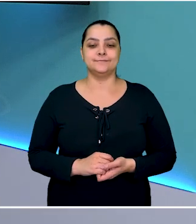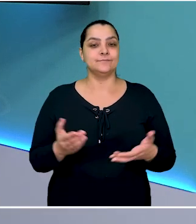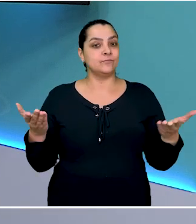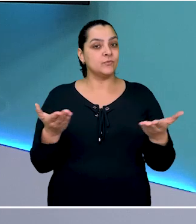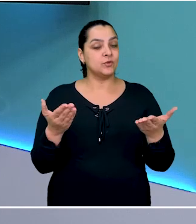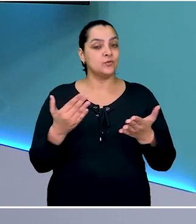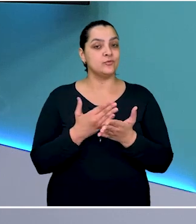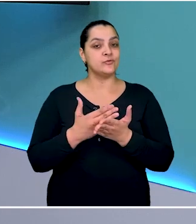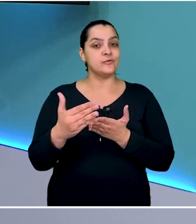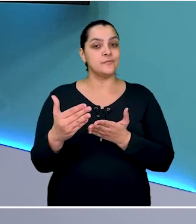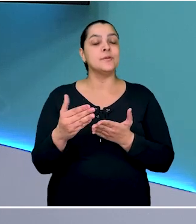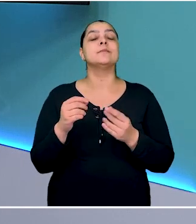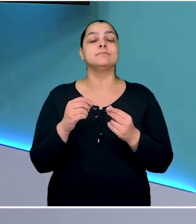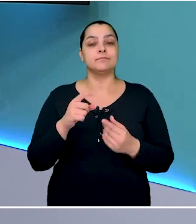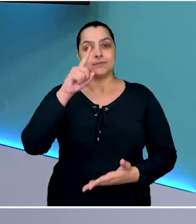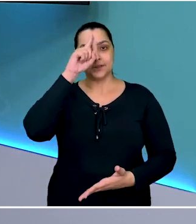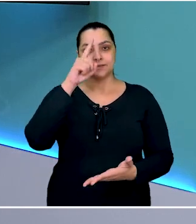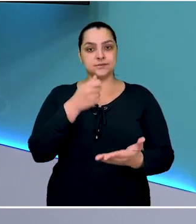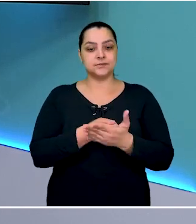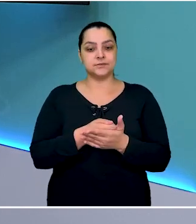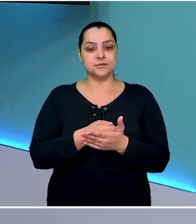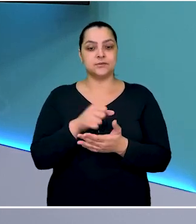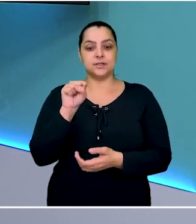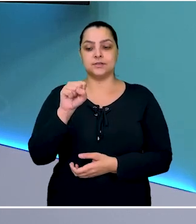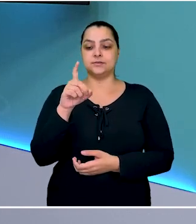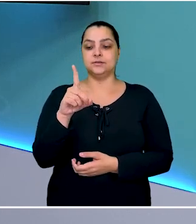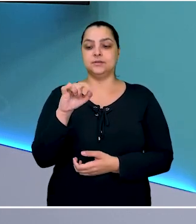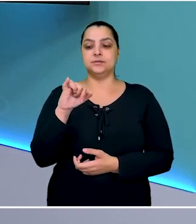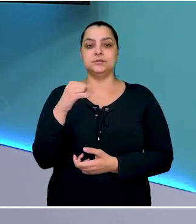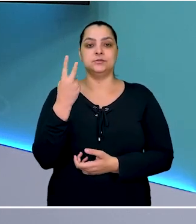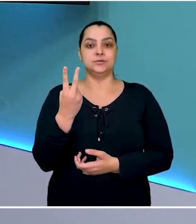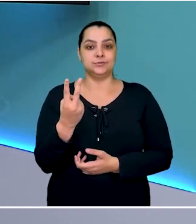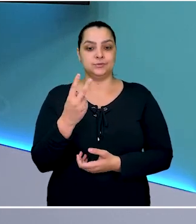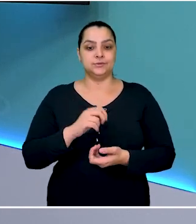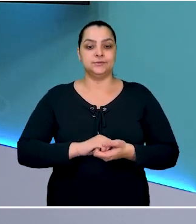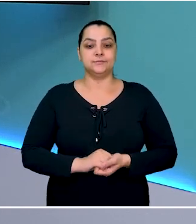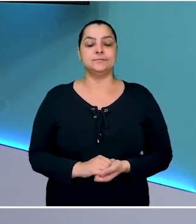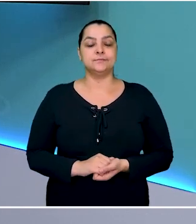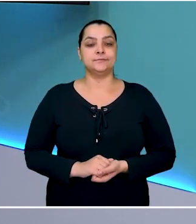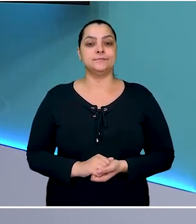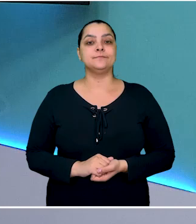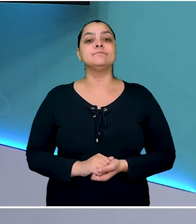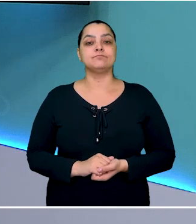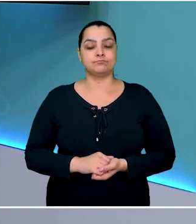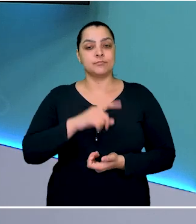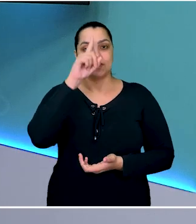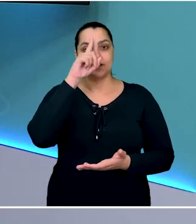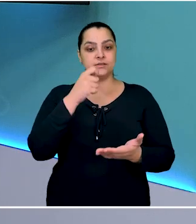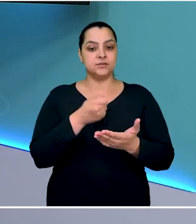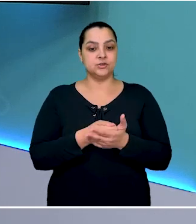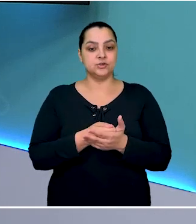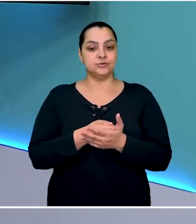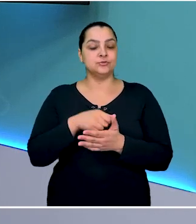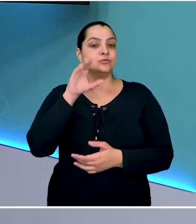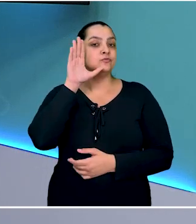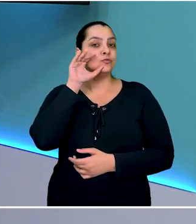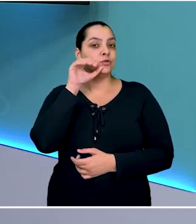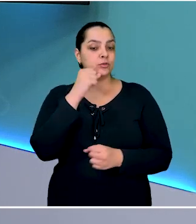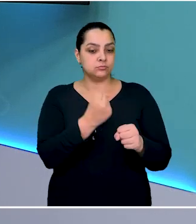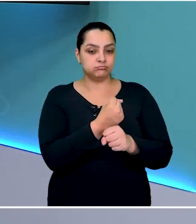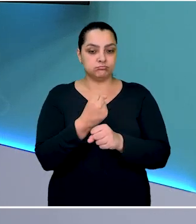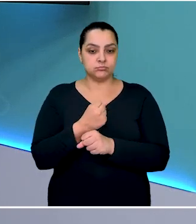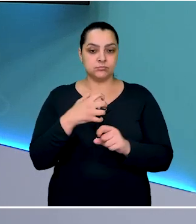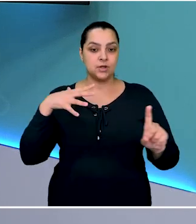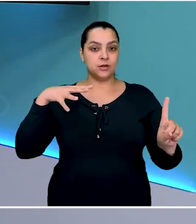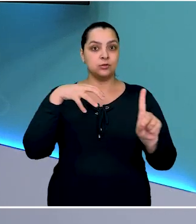A edição de hoje começa com decisão da seção 2 de dissídios individuais. O colegiado decidiu que um encarregado de